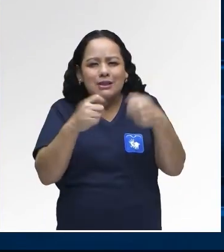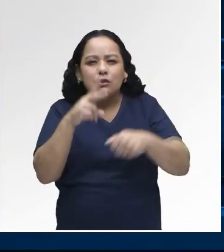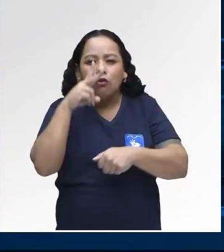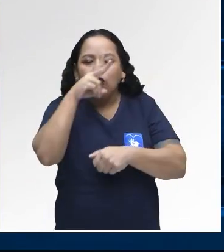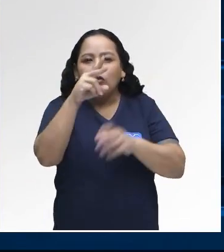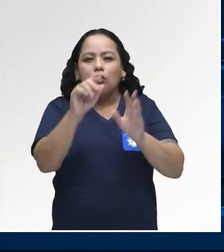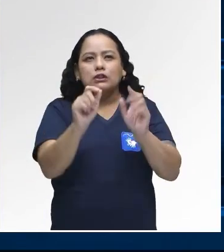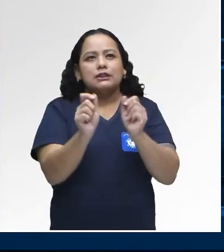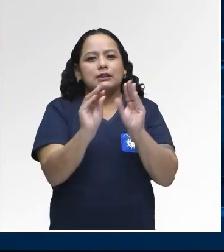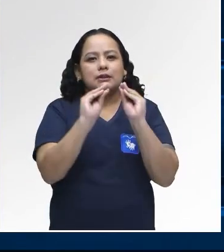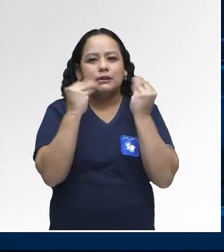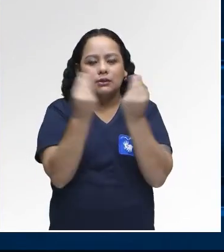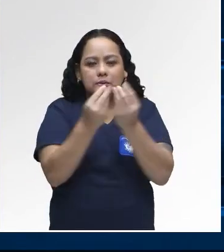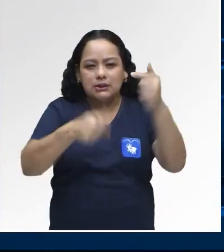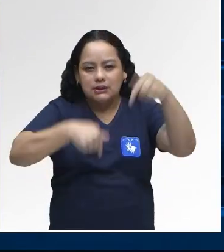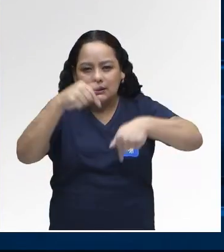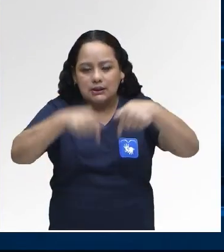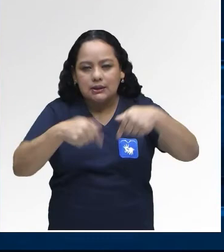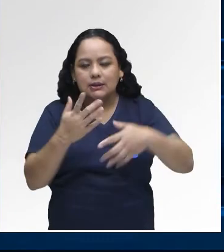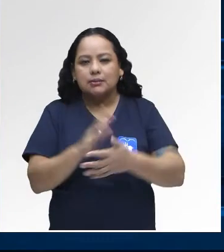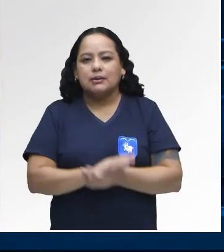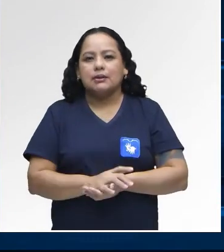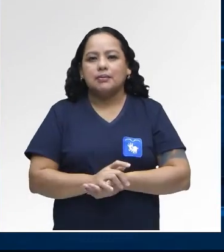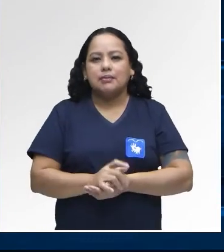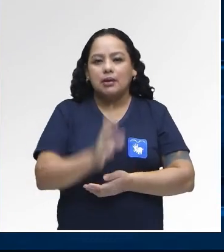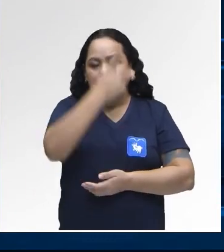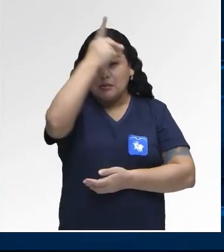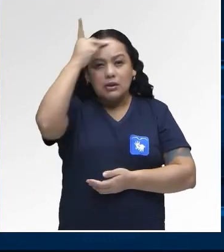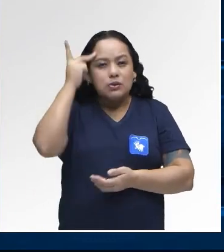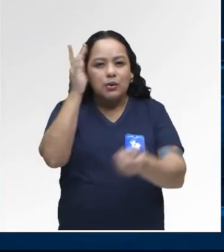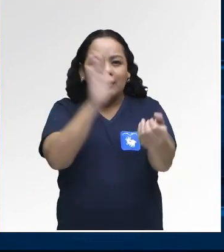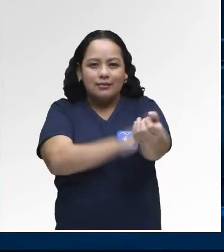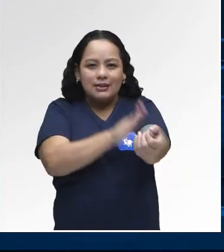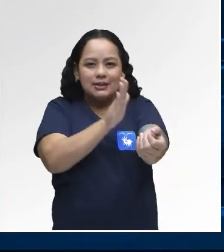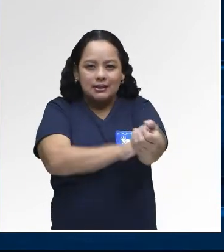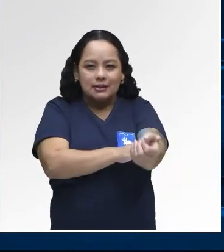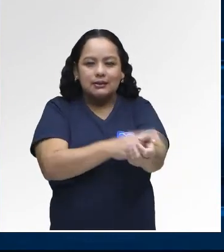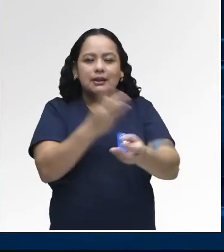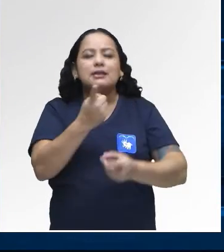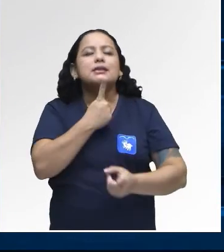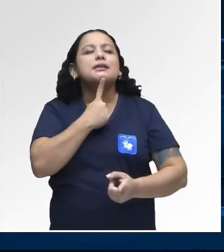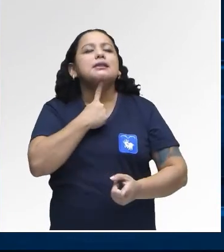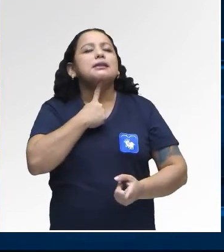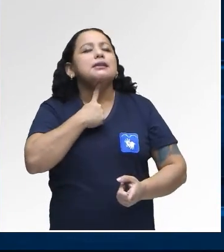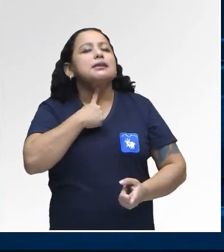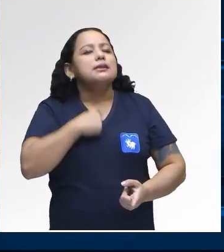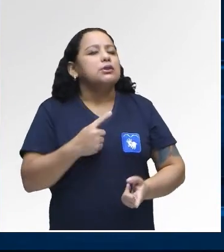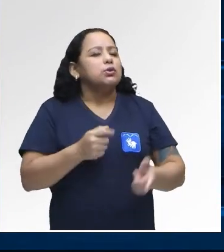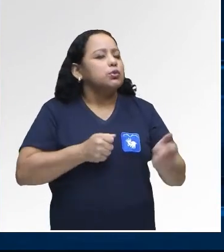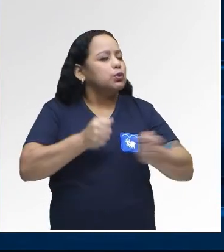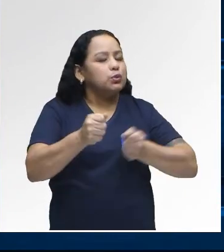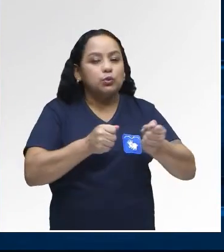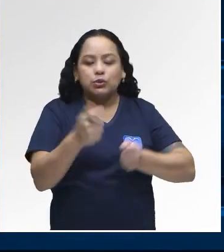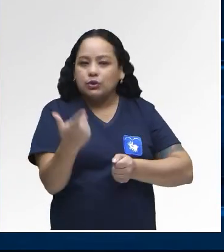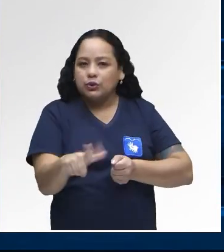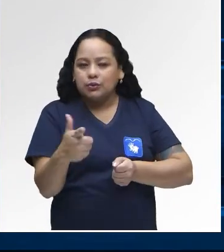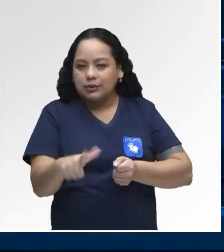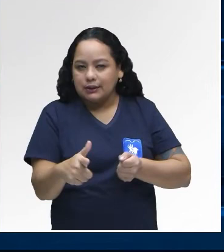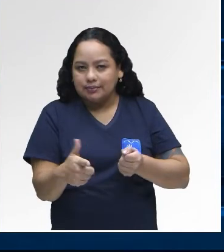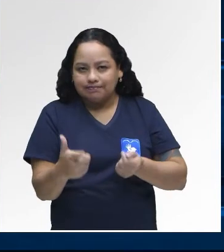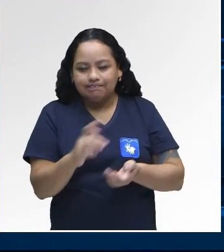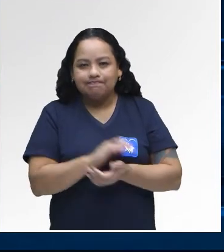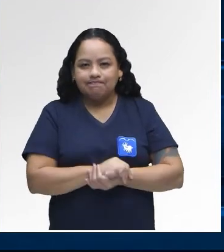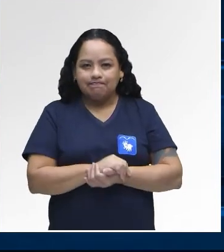Então, quando a pessoa é dependente químico, ela sente um desejo incontrolado de usar a